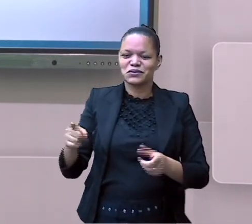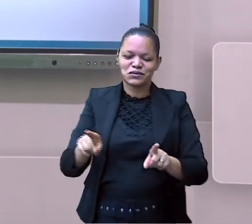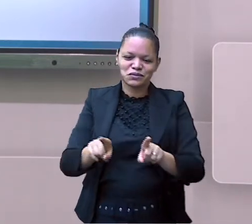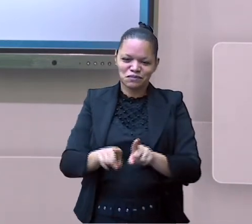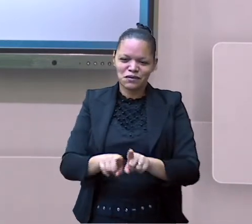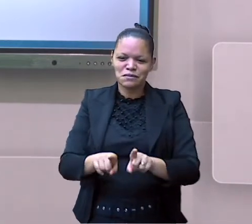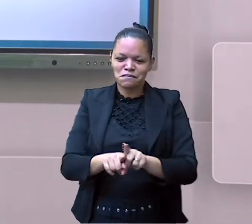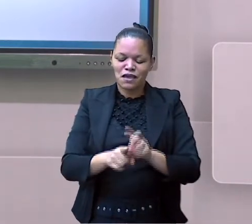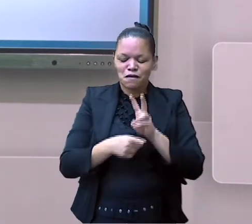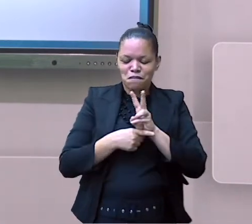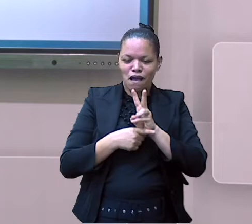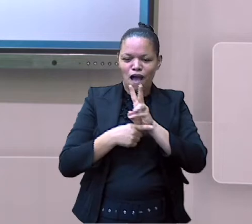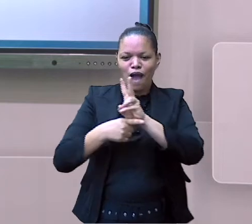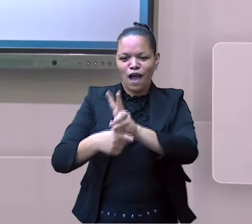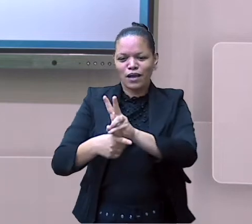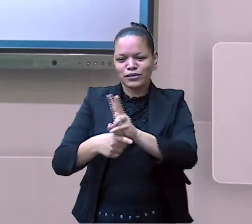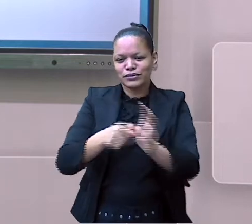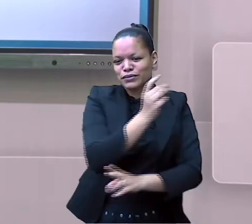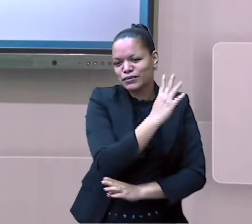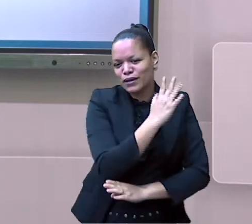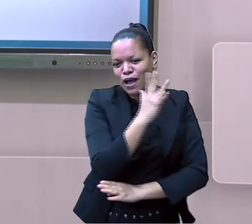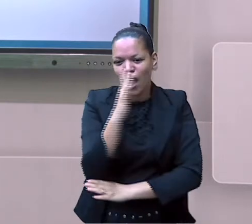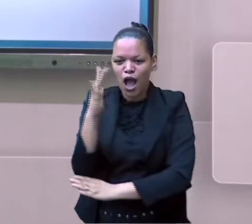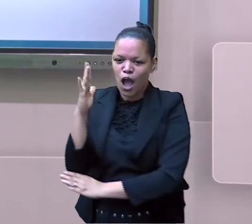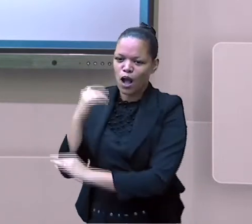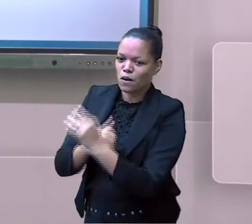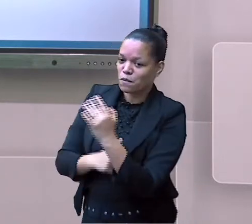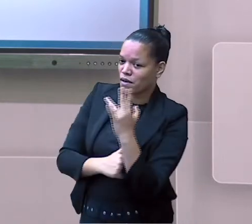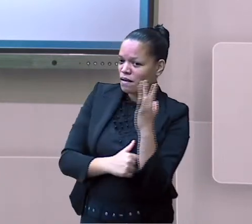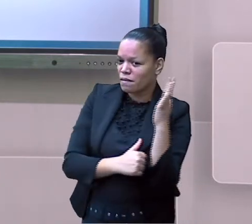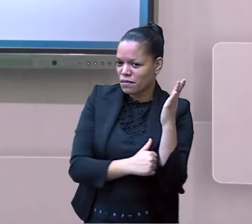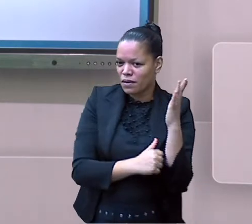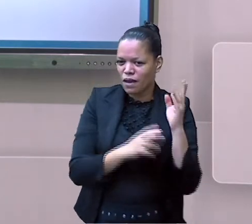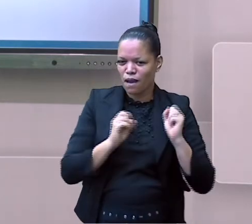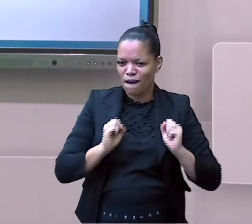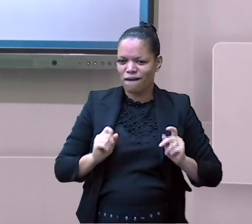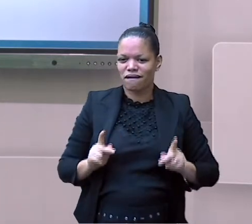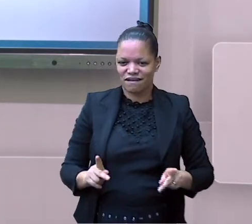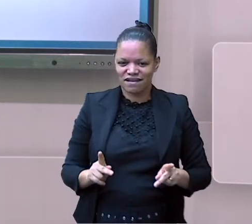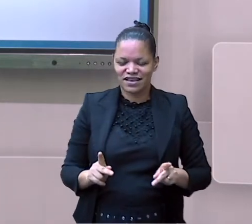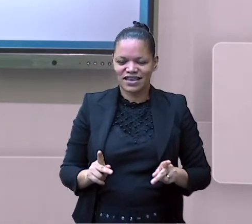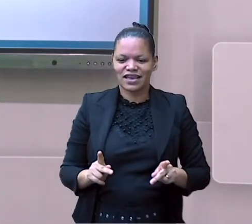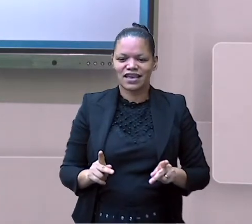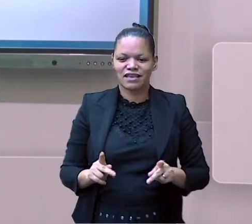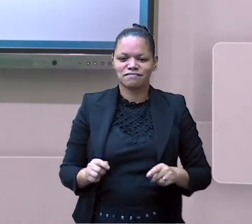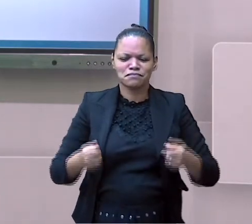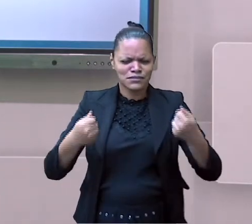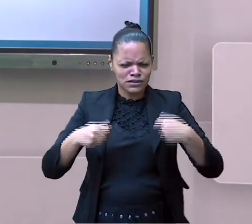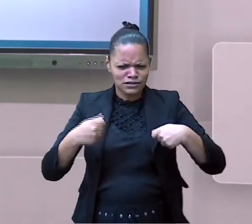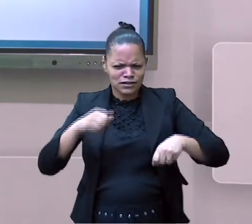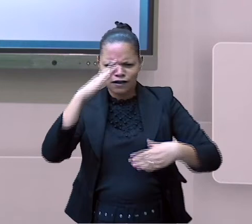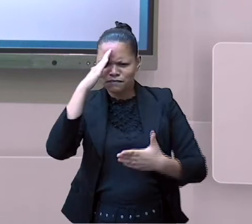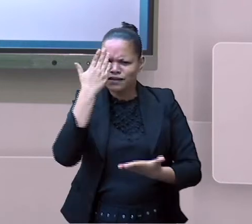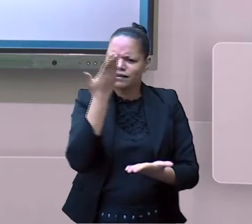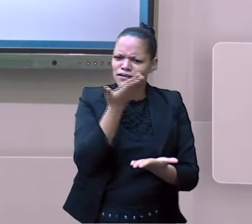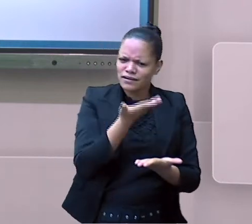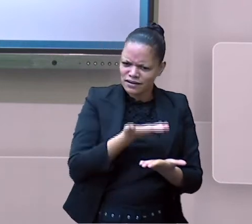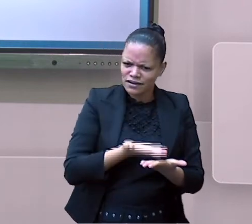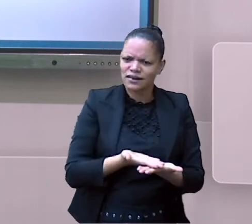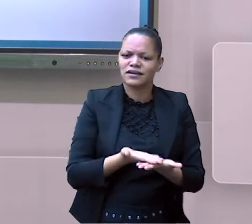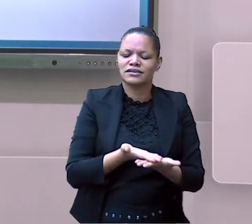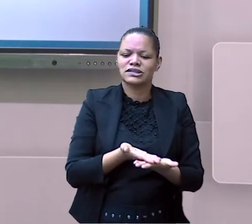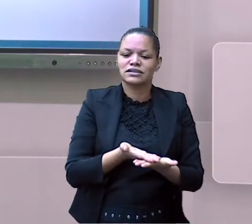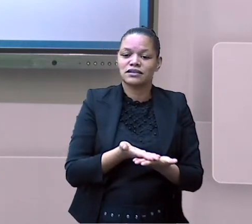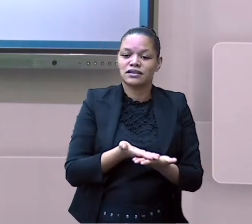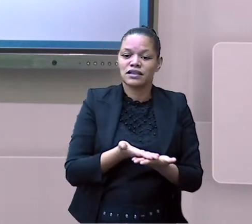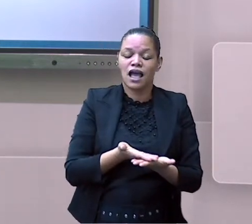meio ambiente. Eu acredito que o caminho é esse e você também vai concordar comigo, porque no momento